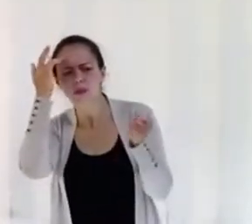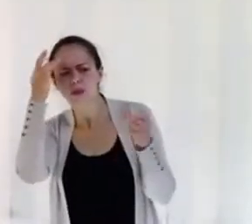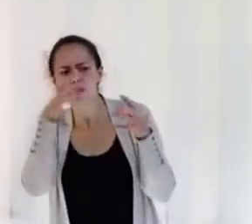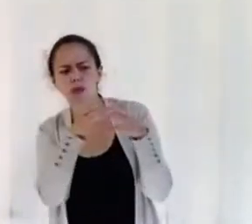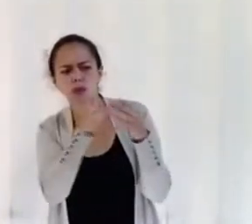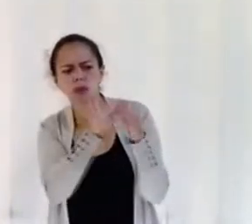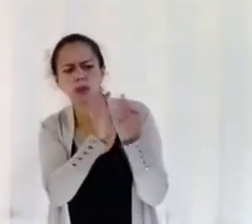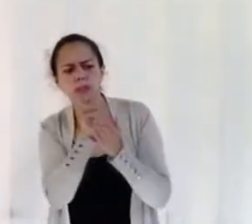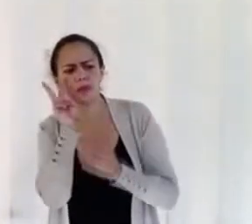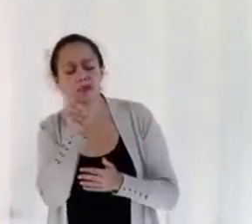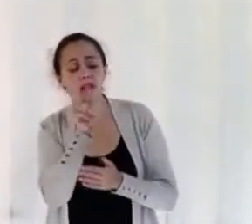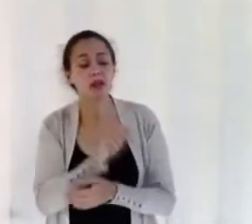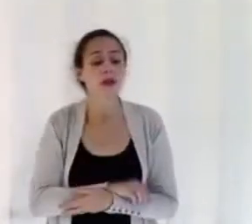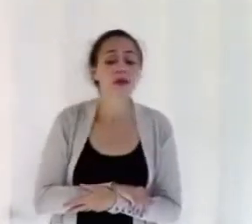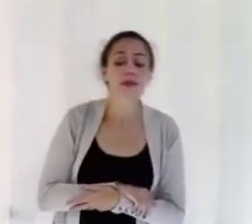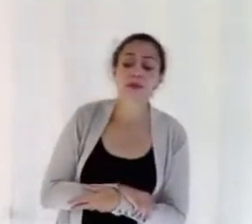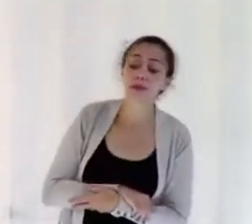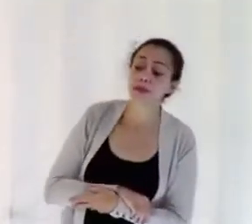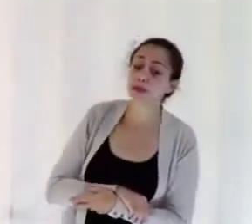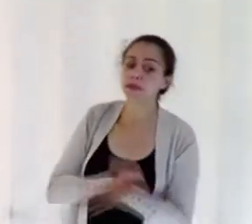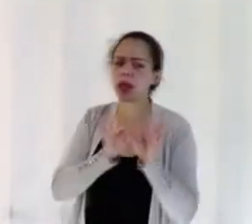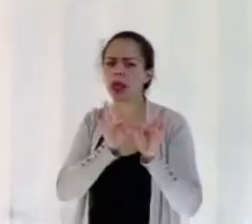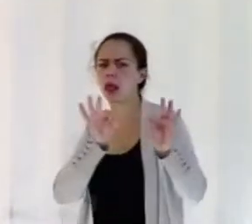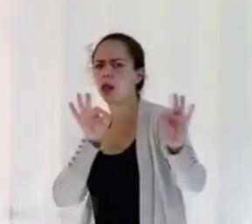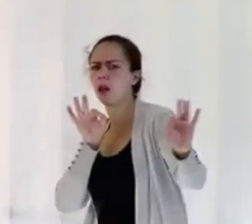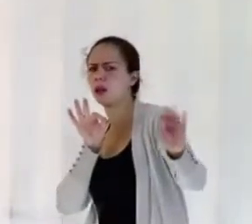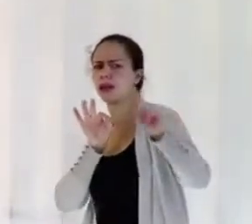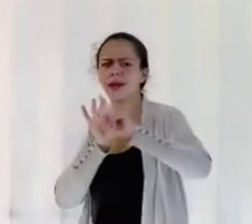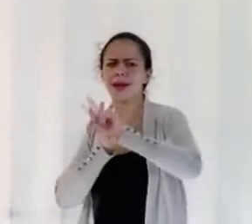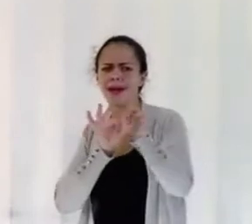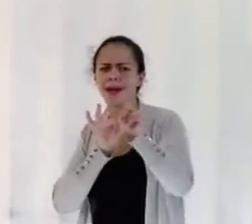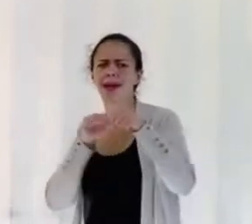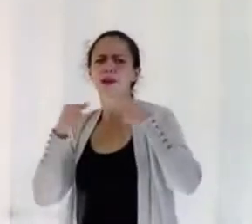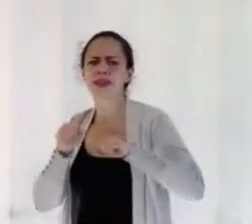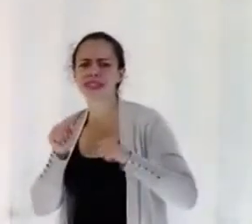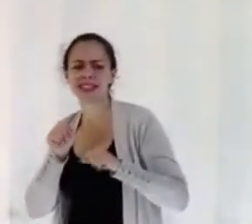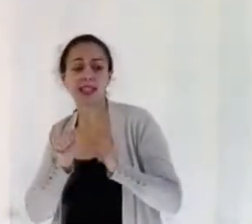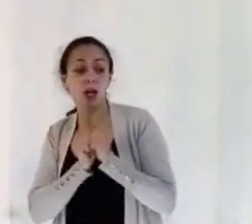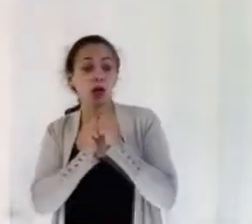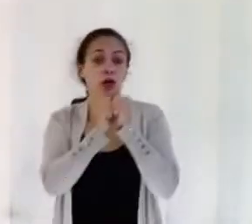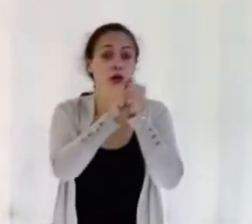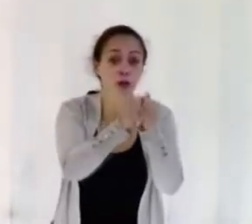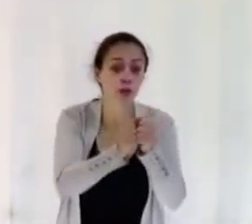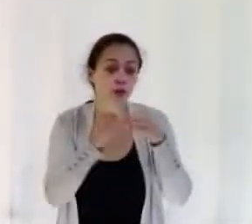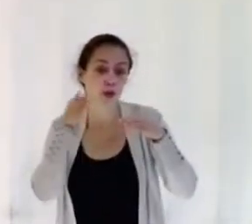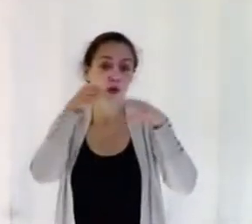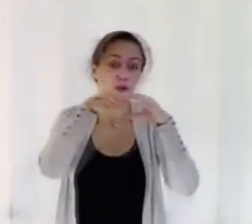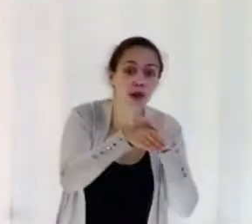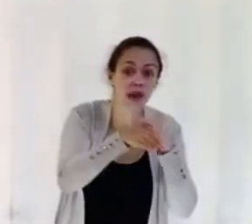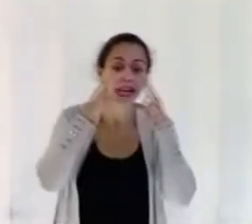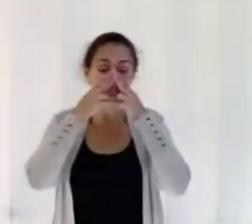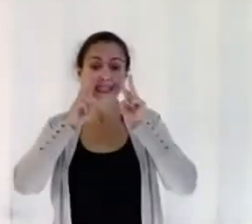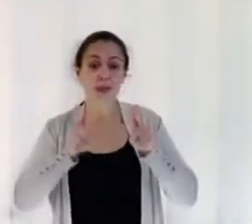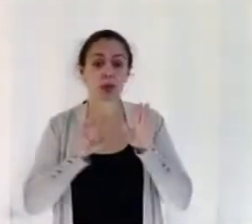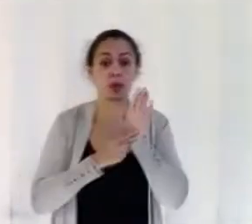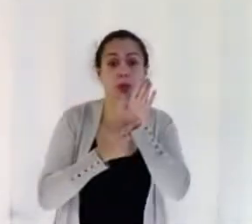a importância de viver a santidade, de ser um modelo dentro do seu lar e fora dele, para